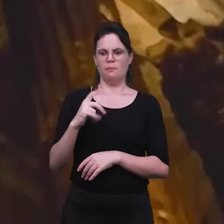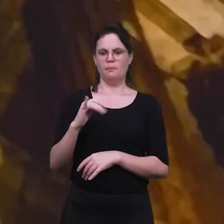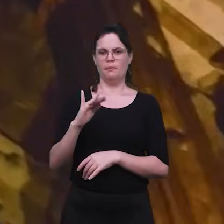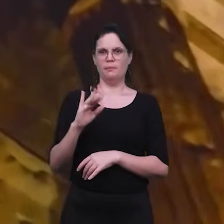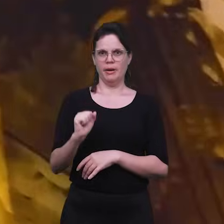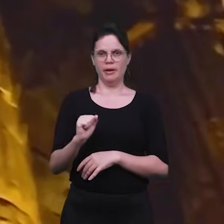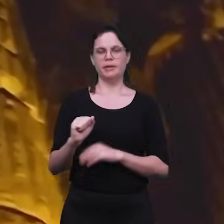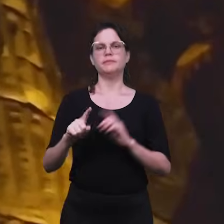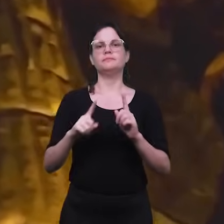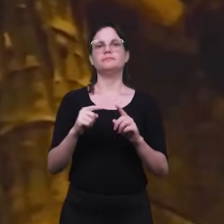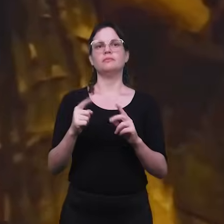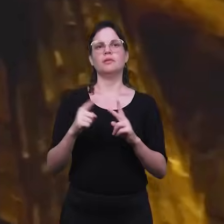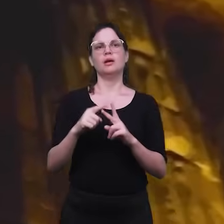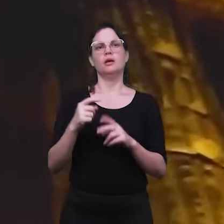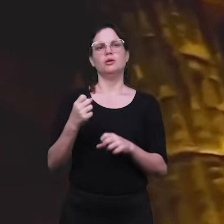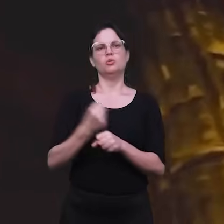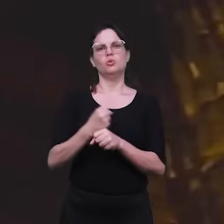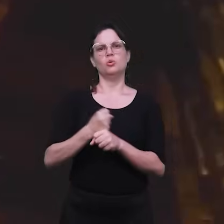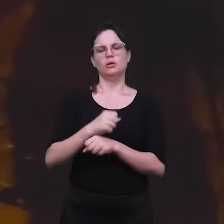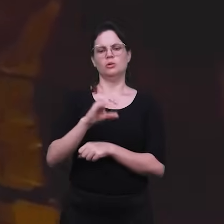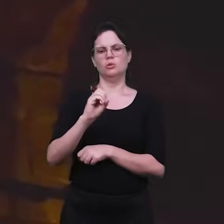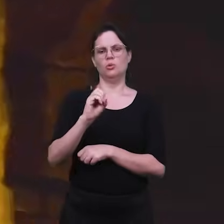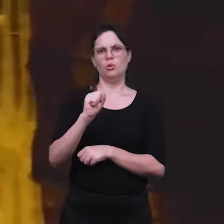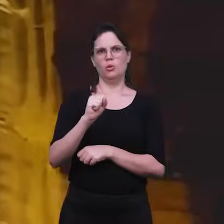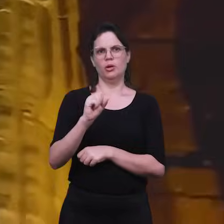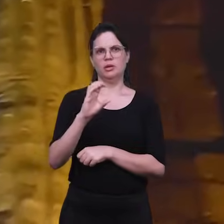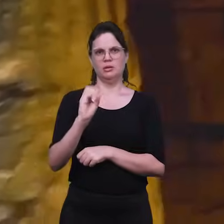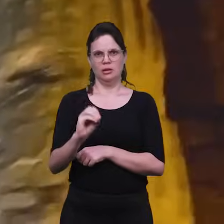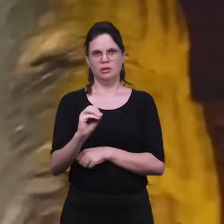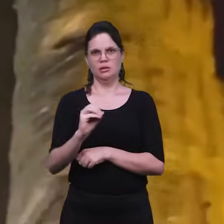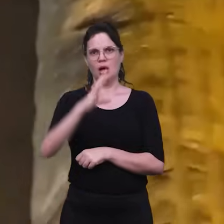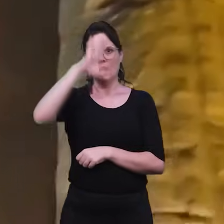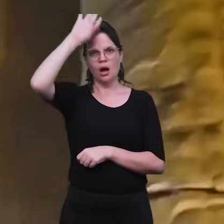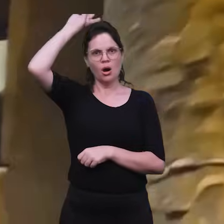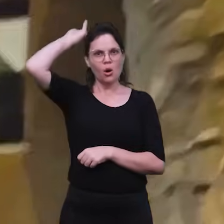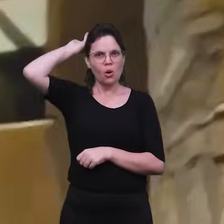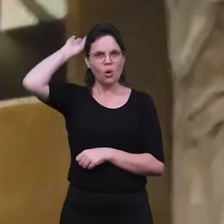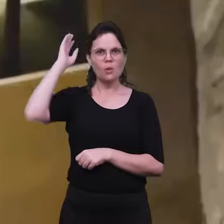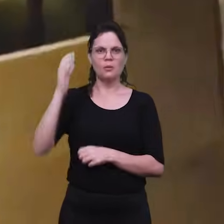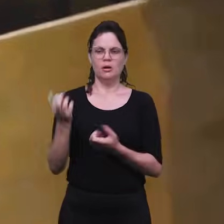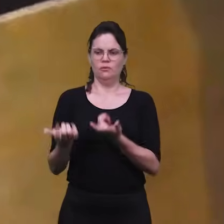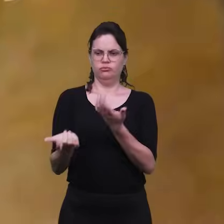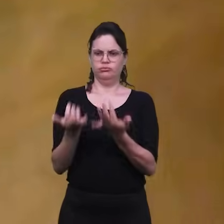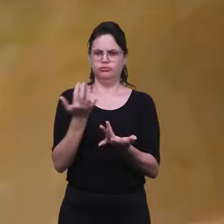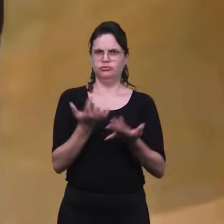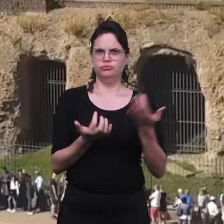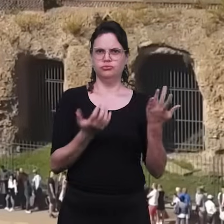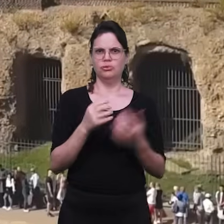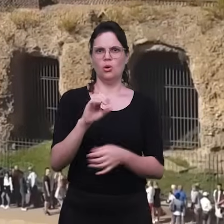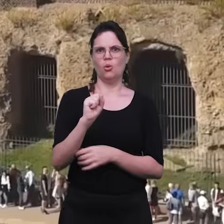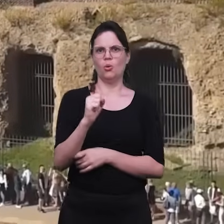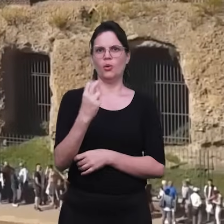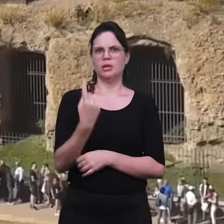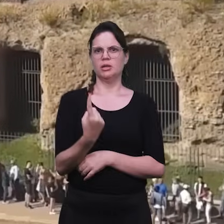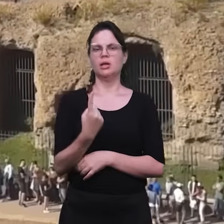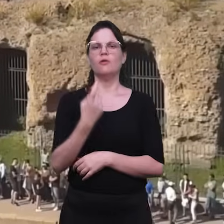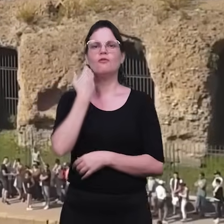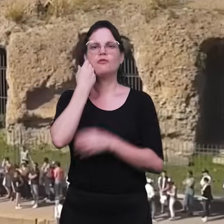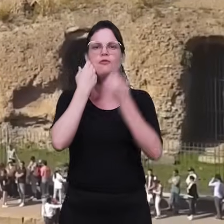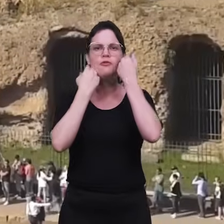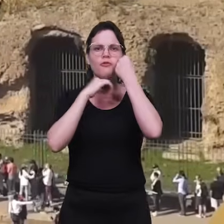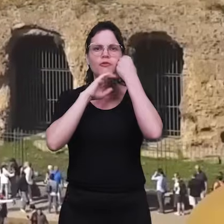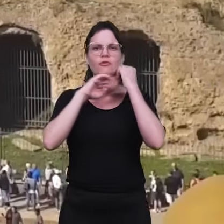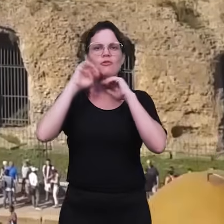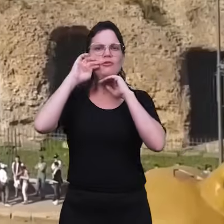pega fogo e em 81 ele é acometido de uma febre e ele morreu dessa febre, queimou